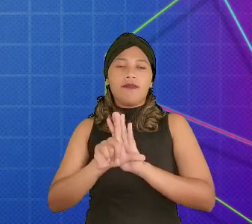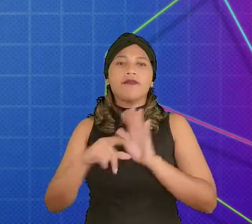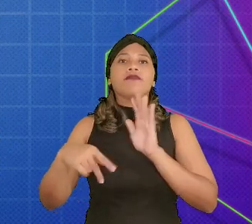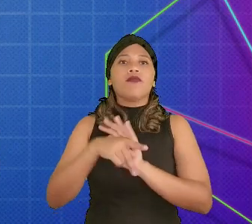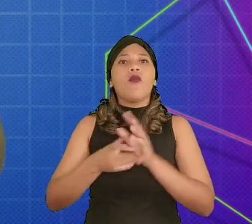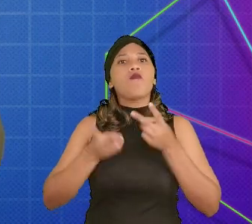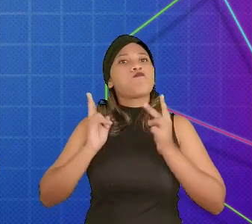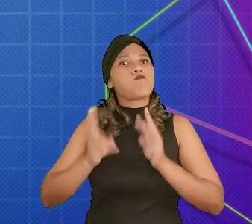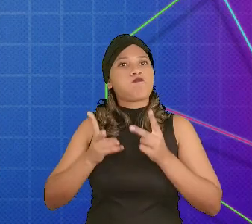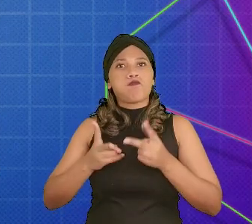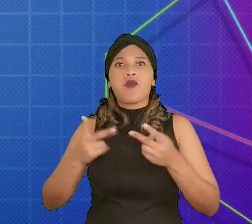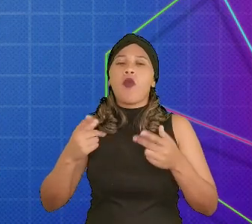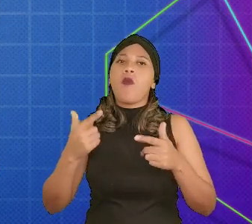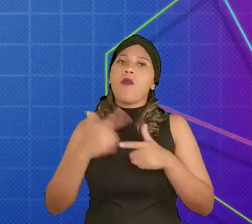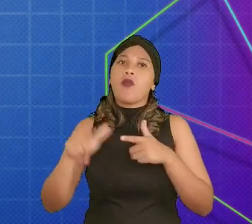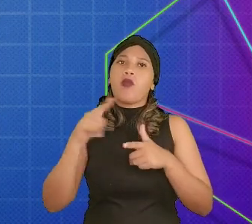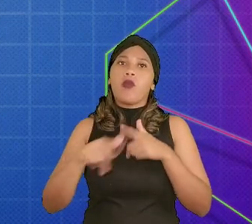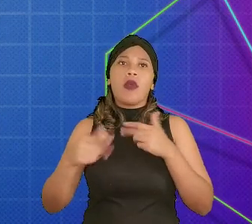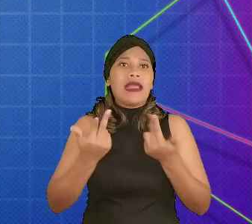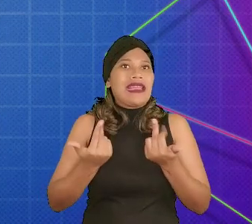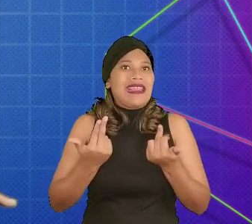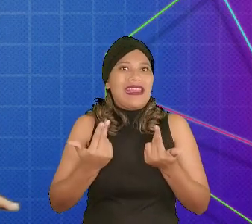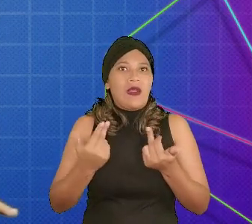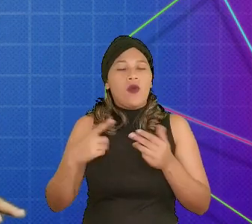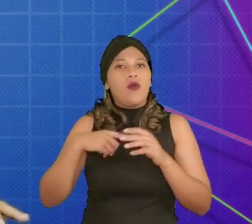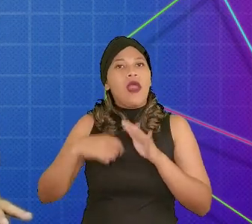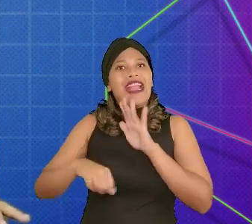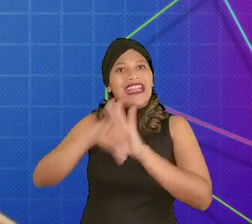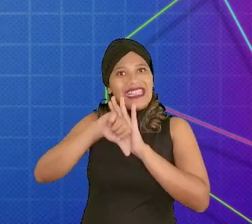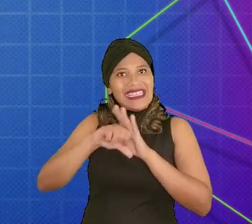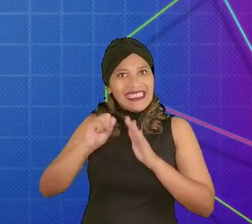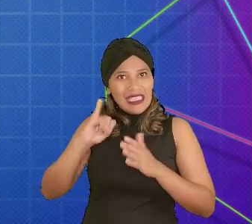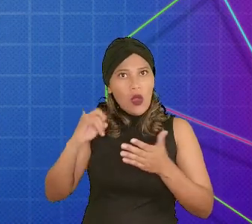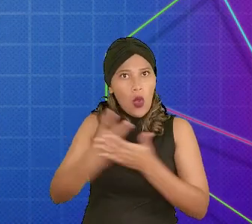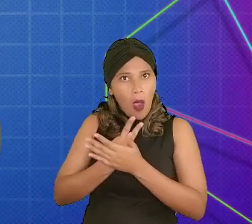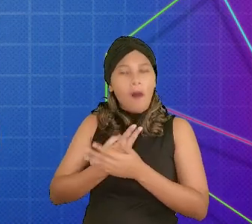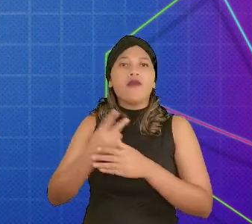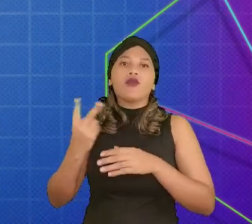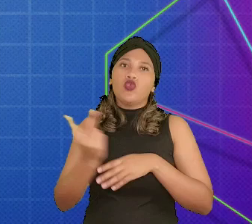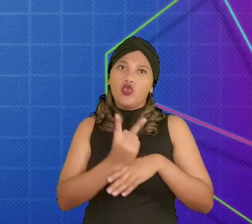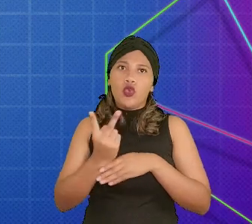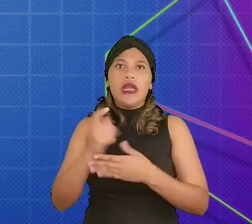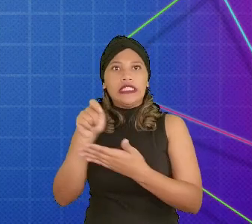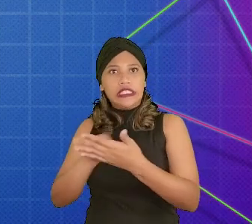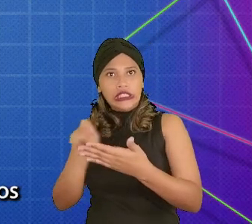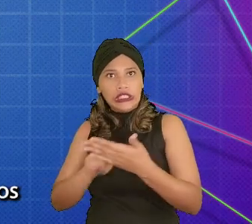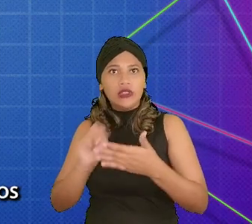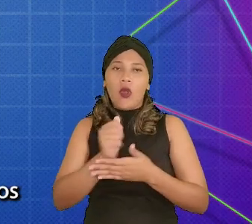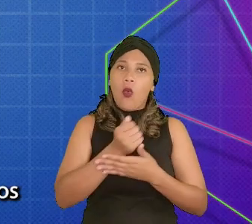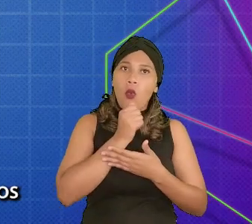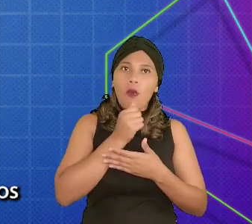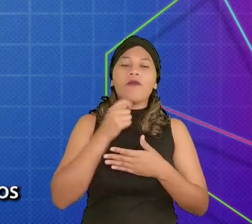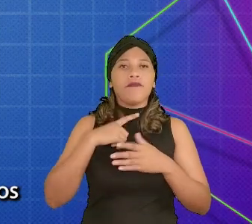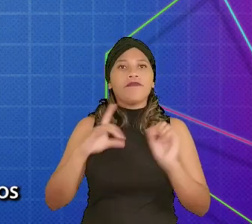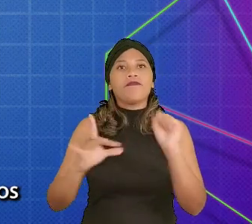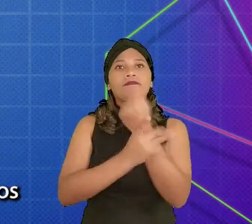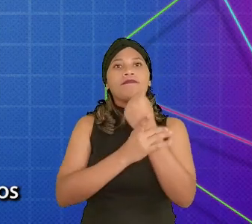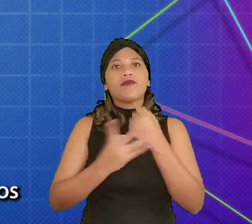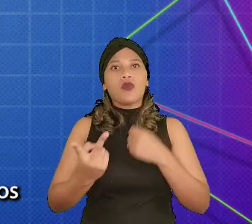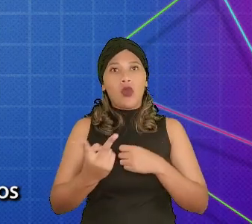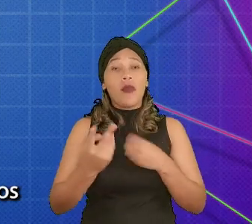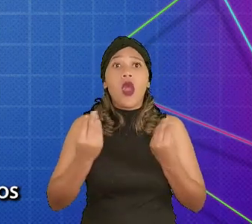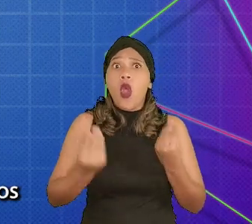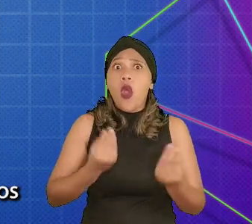e tendo as mesmas implicações legais que qualquer outra música protegida pelos direitos autorais. Agora, como